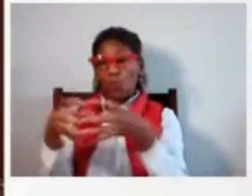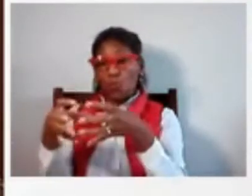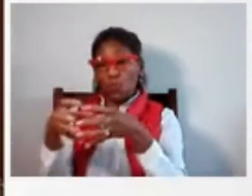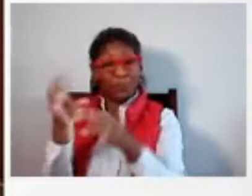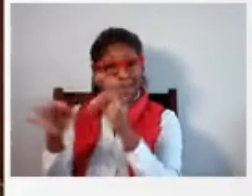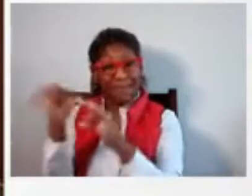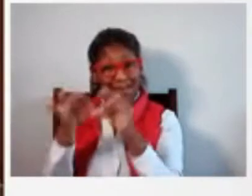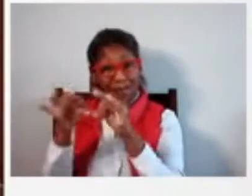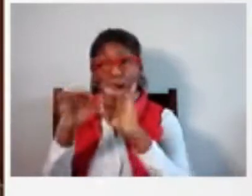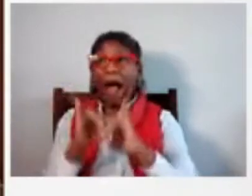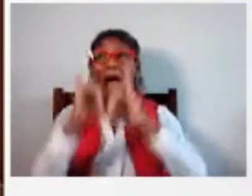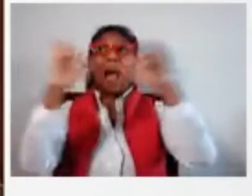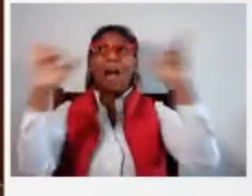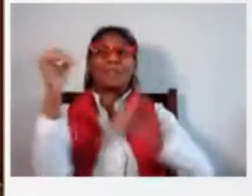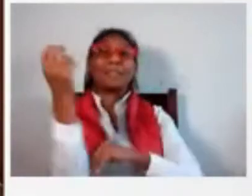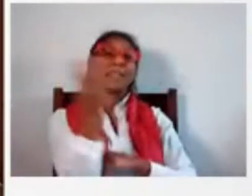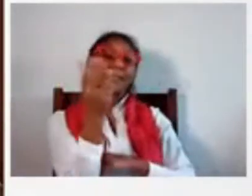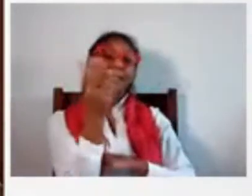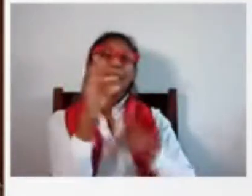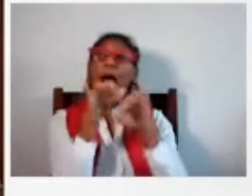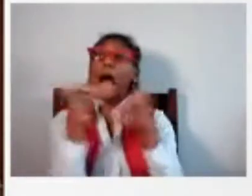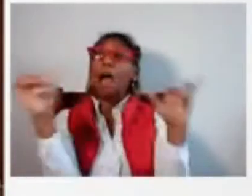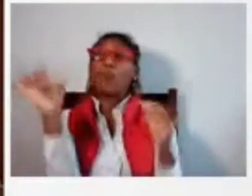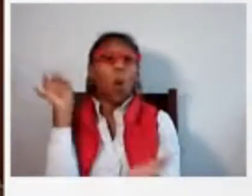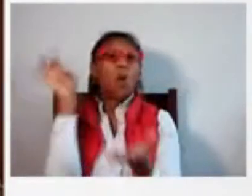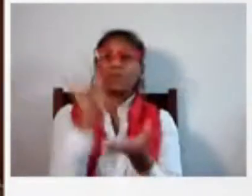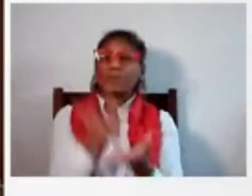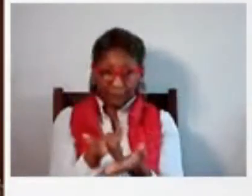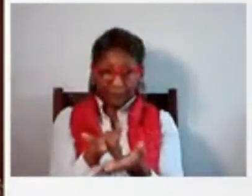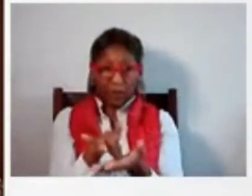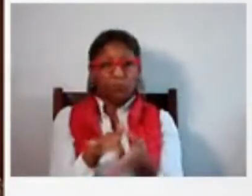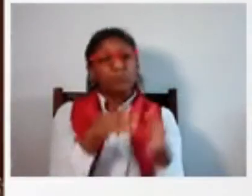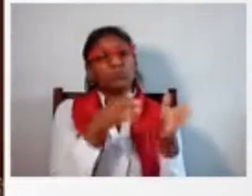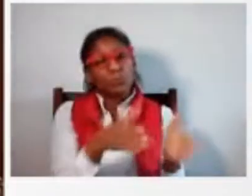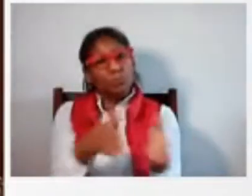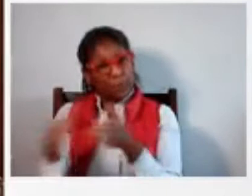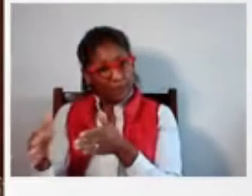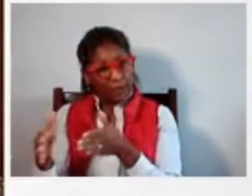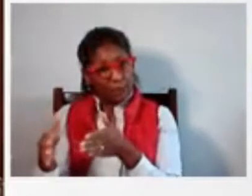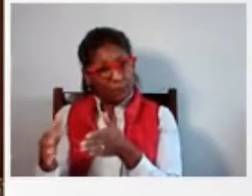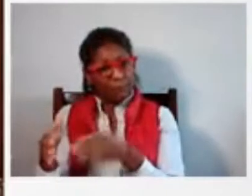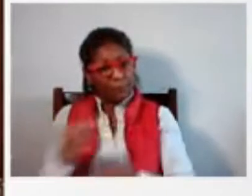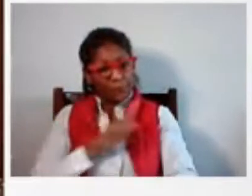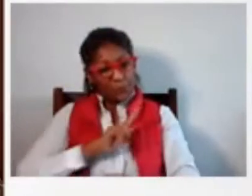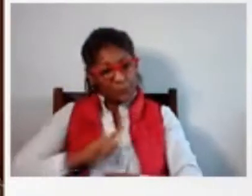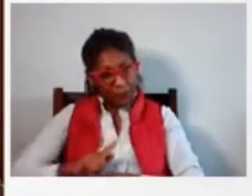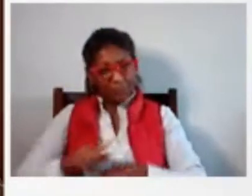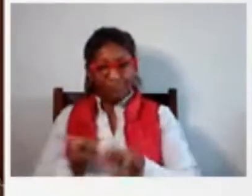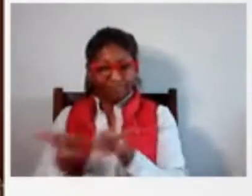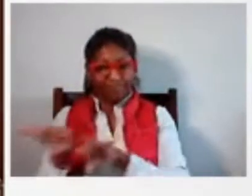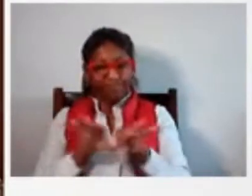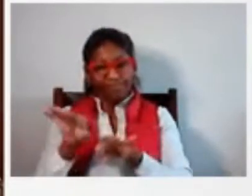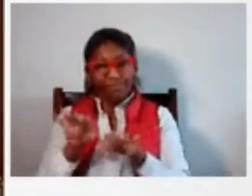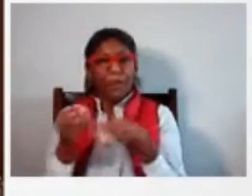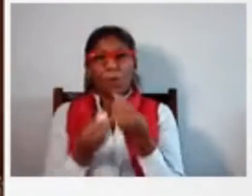terça-feira os dados. Essa vai ser a mudança daqui para frente neste processo de governança, na dinâmica do